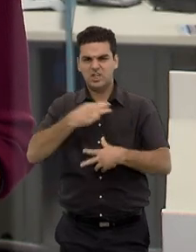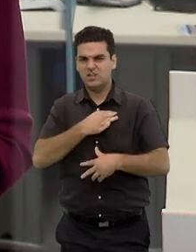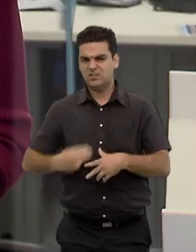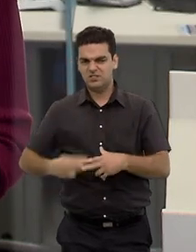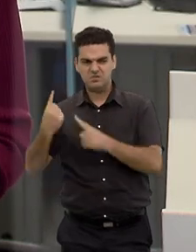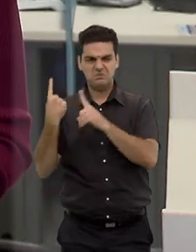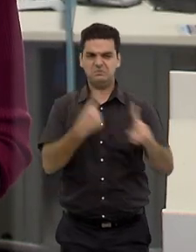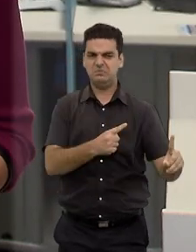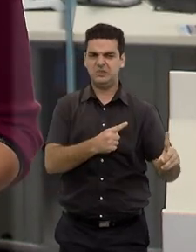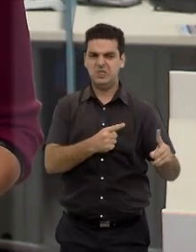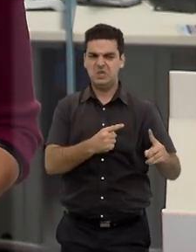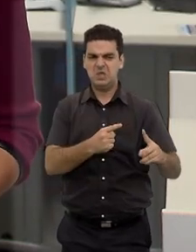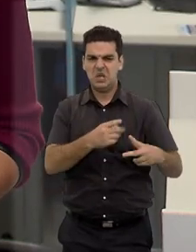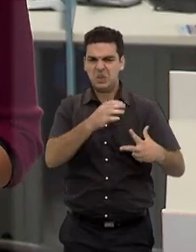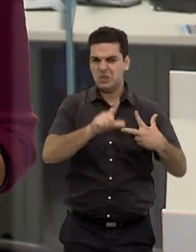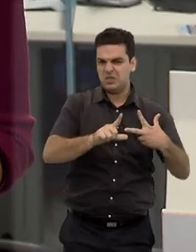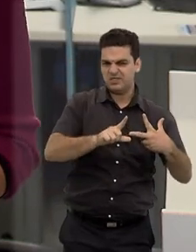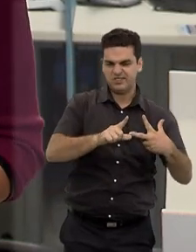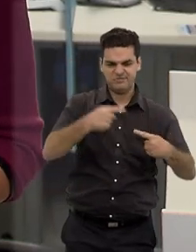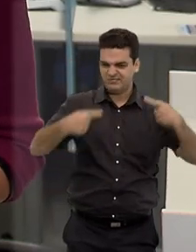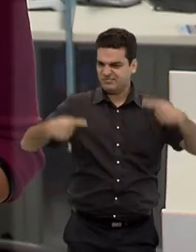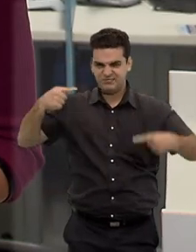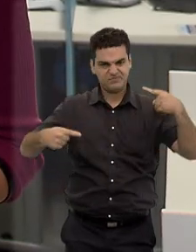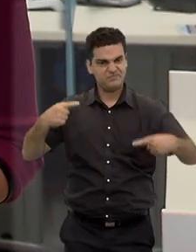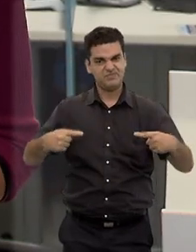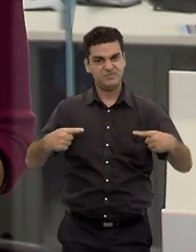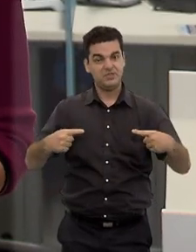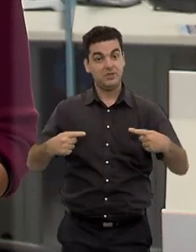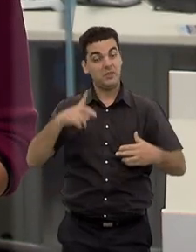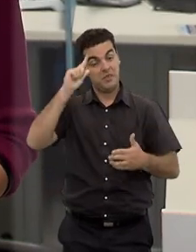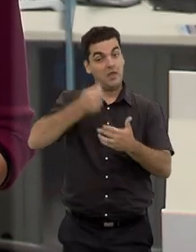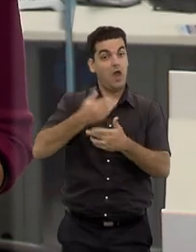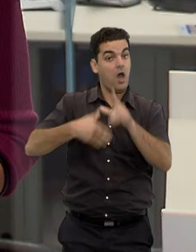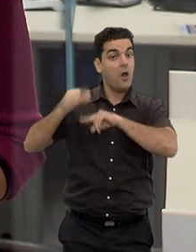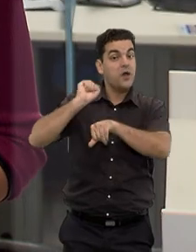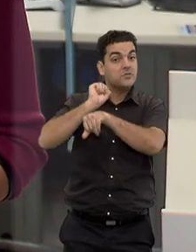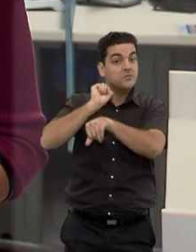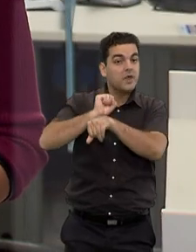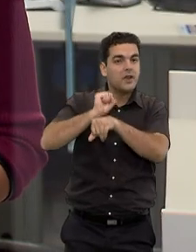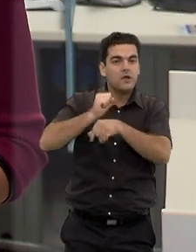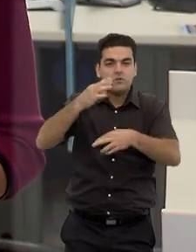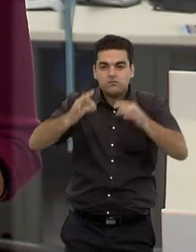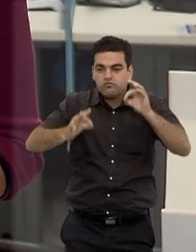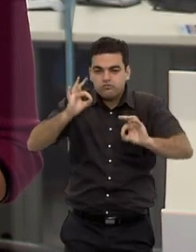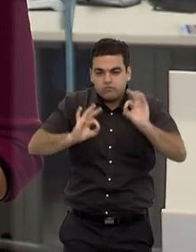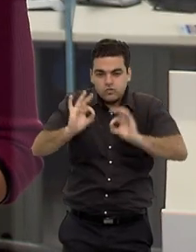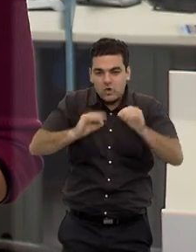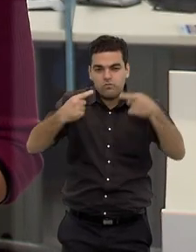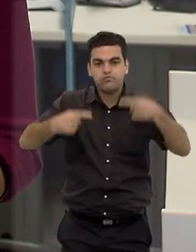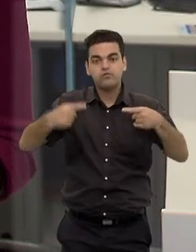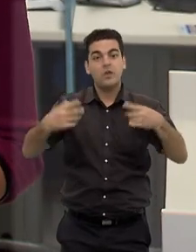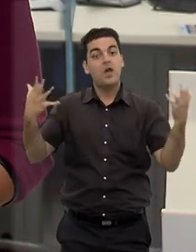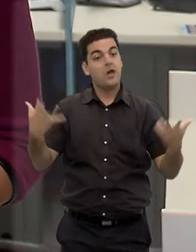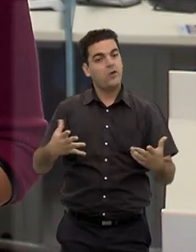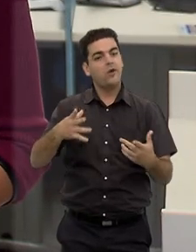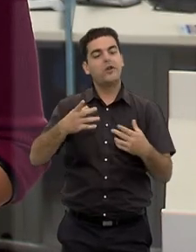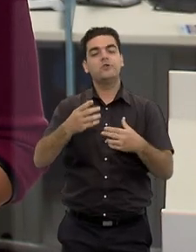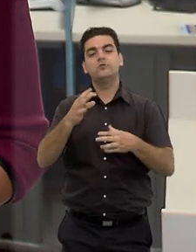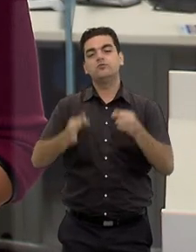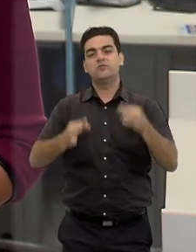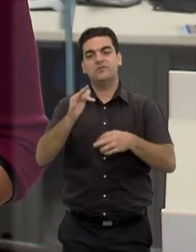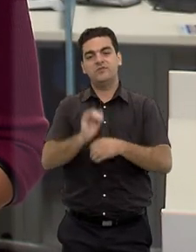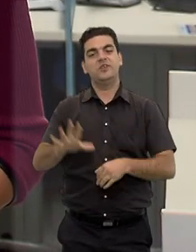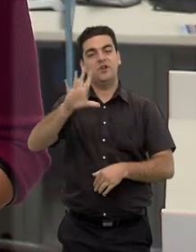Poder Judiciário no Executivo, e a decisão anterior fica suspensa até que a ação popular que questiona a nomeação seja julgada